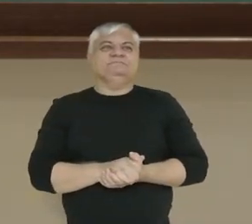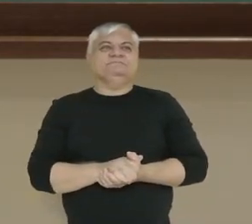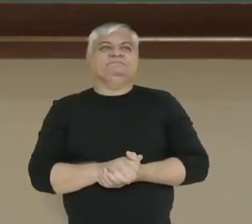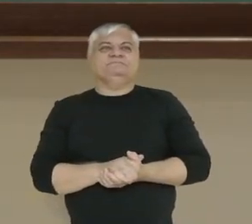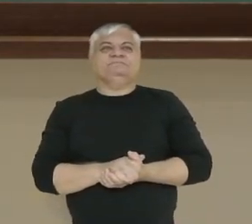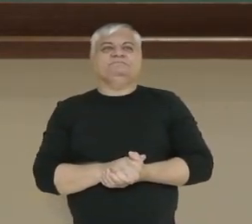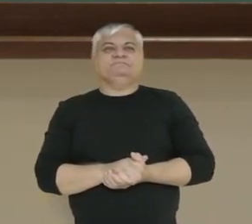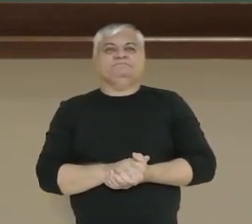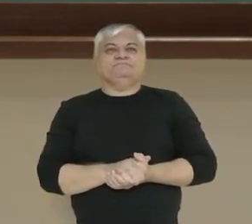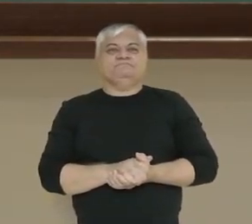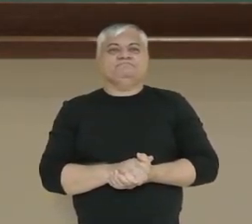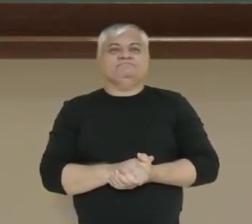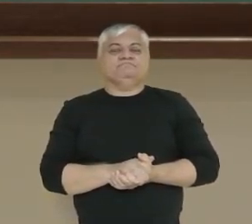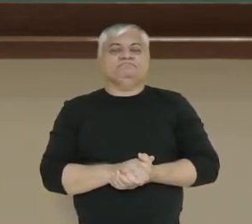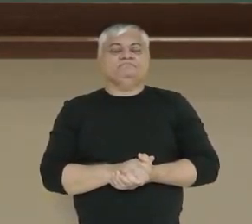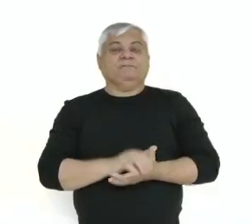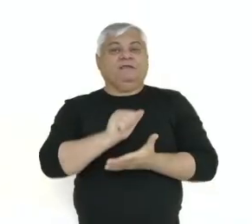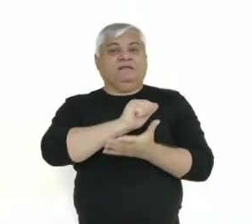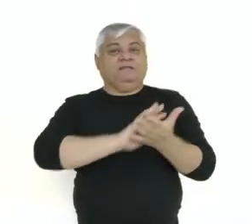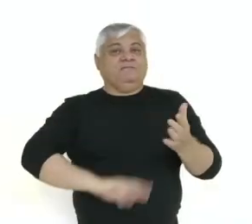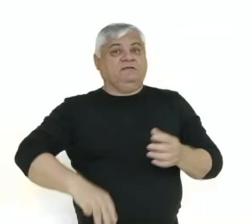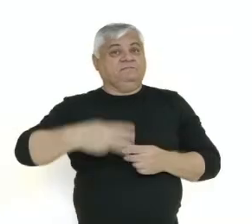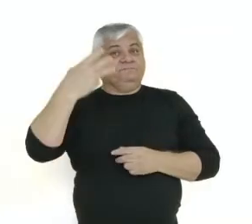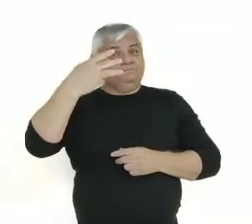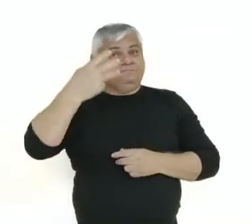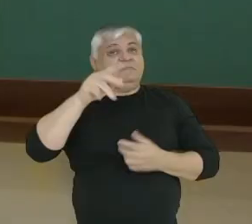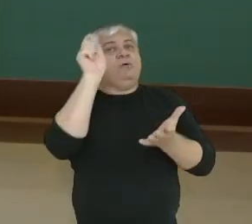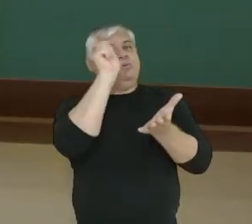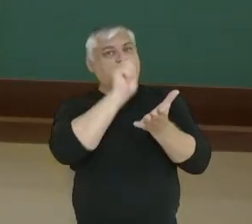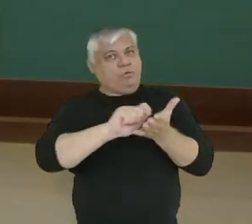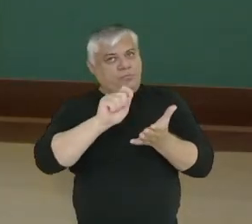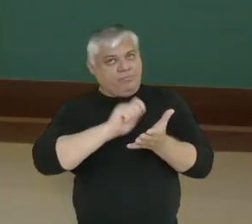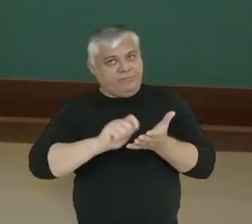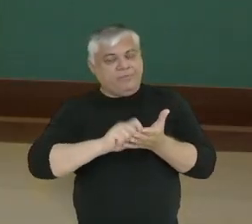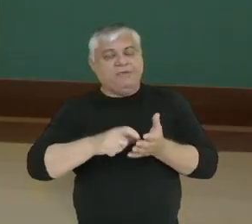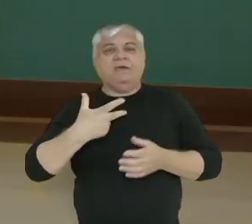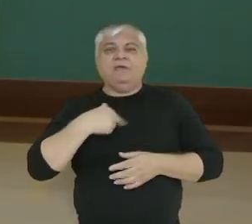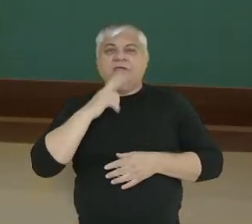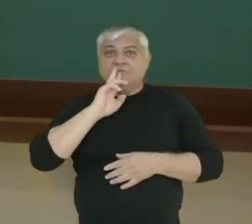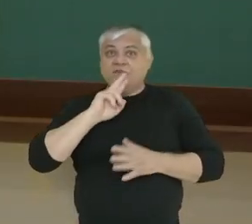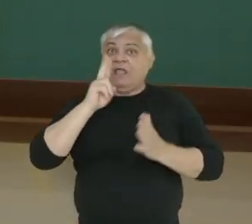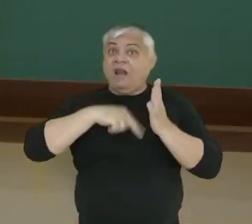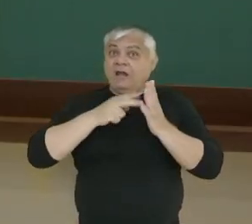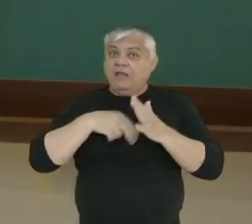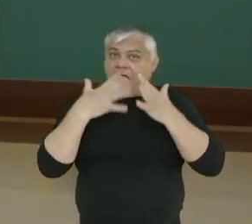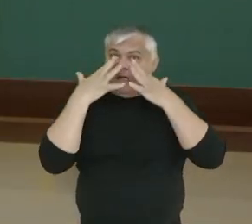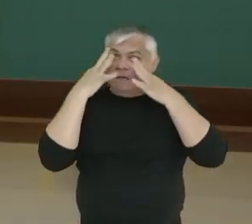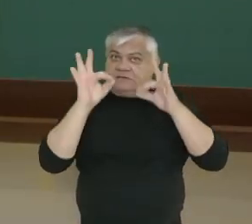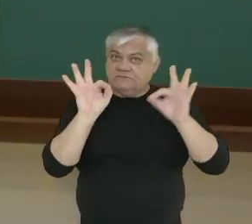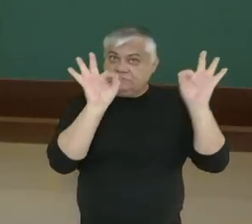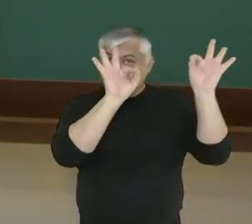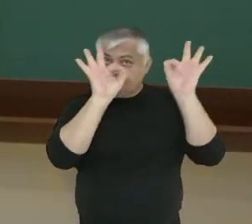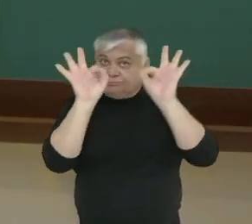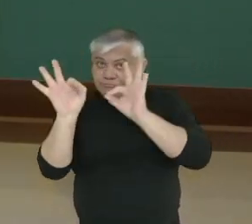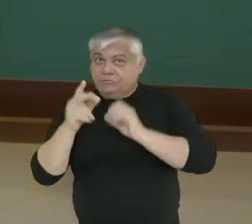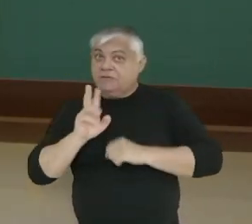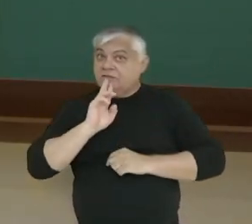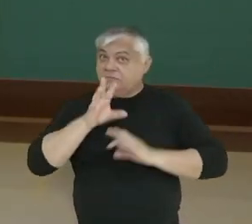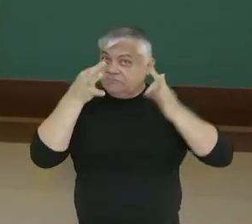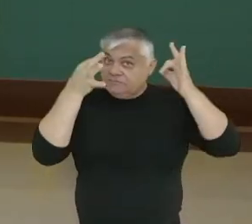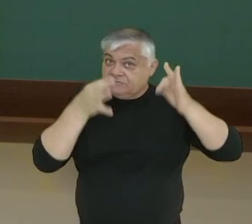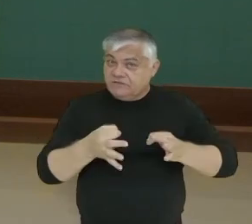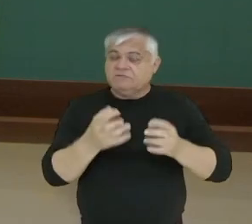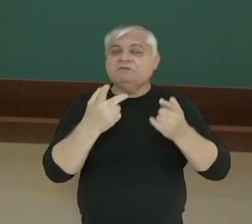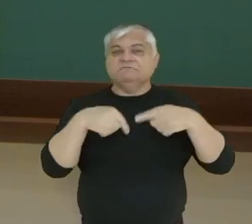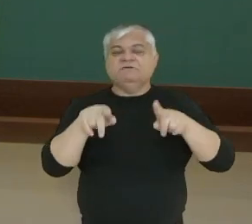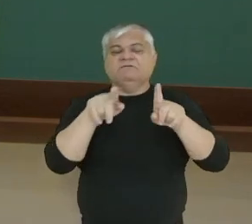E nós temos aqui a nossa outra atividade, copiar no caderno, responda, leiam com atenção, respondam com atenção e